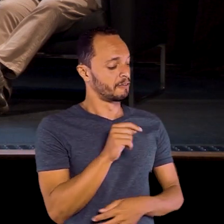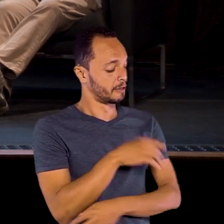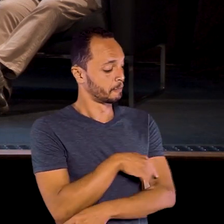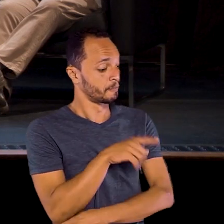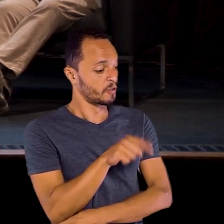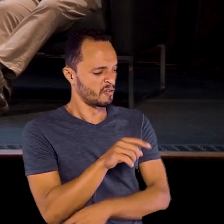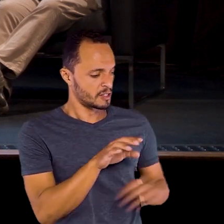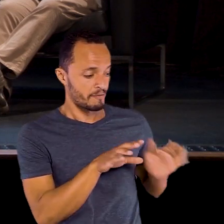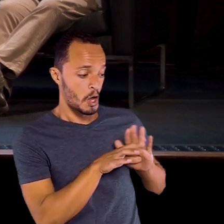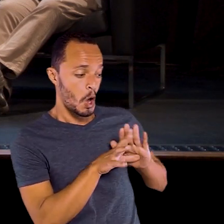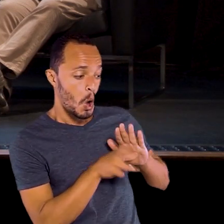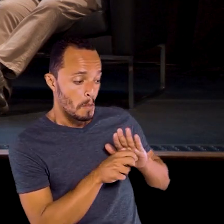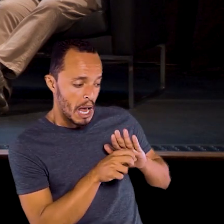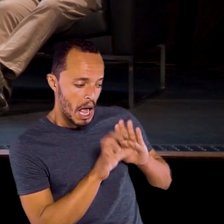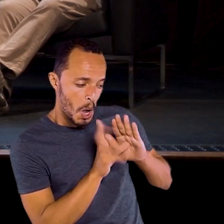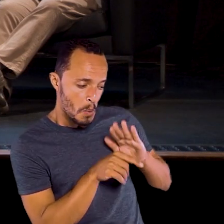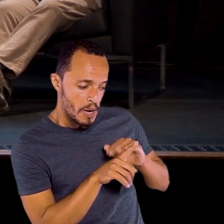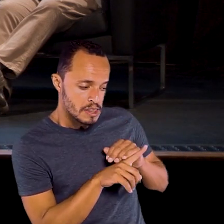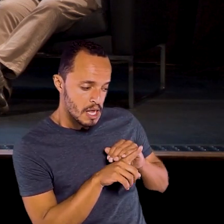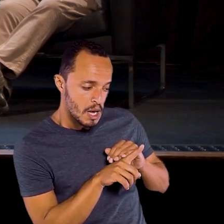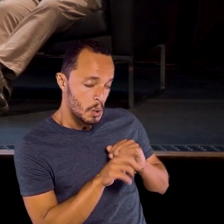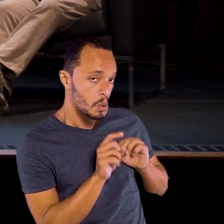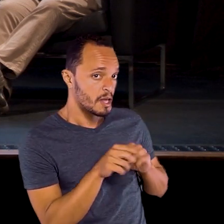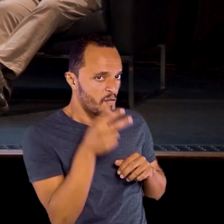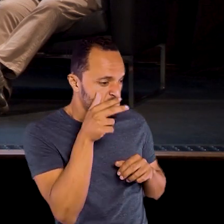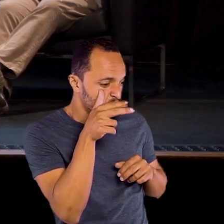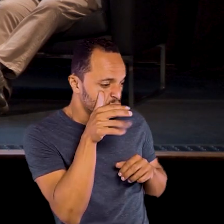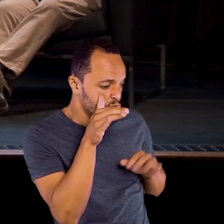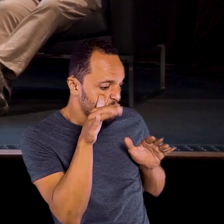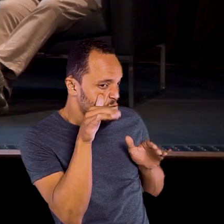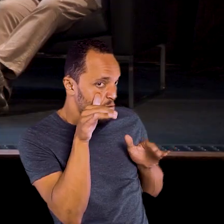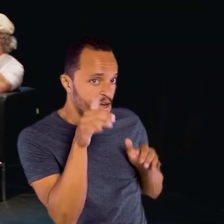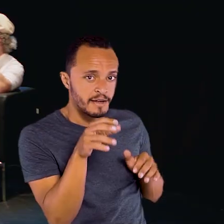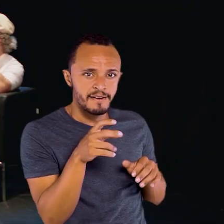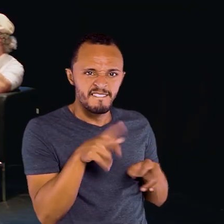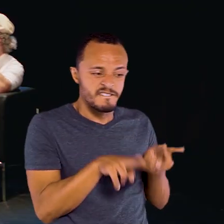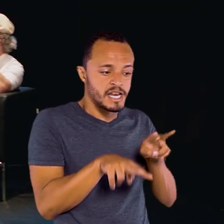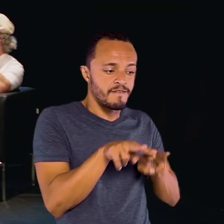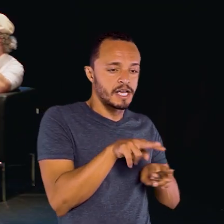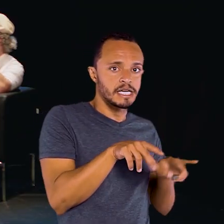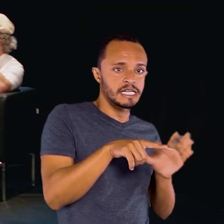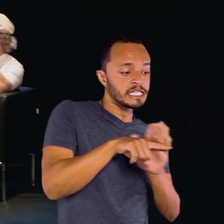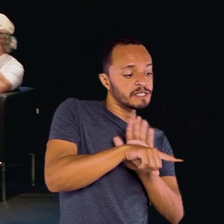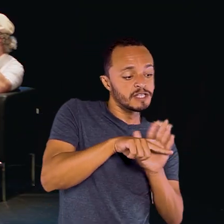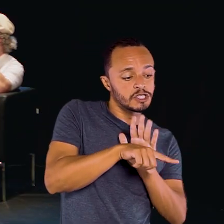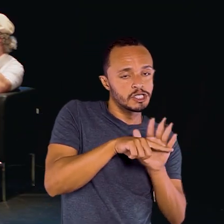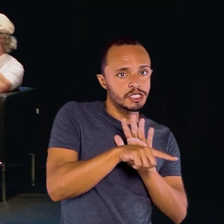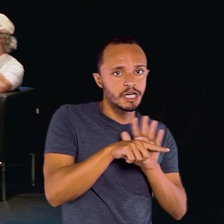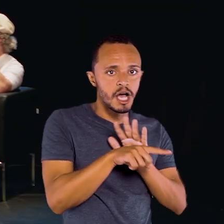roubar ou não, né, de ficar verificando, investigando,